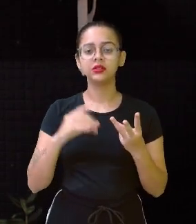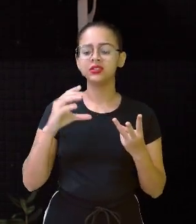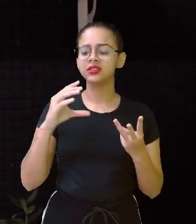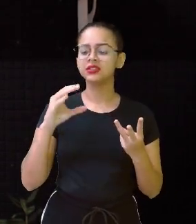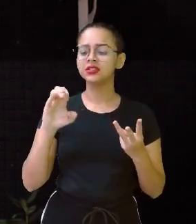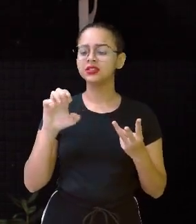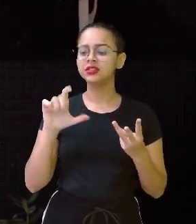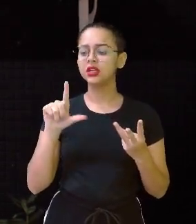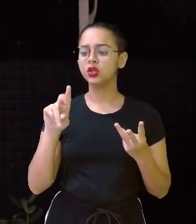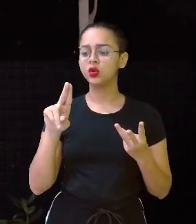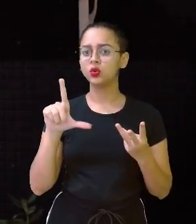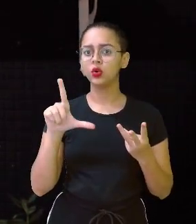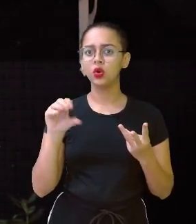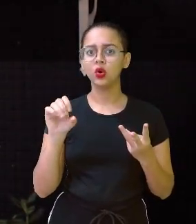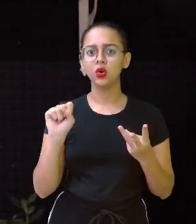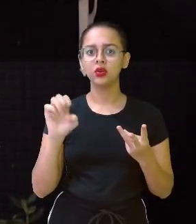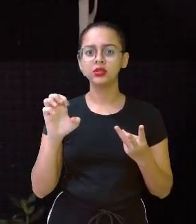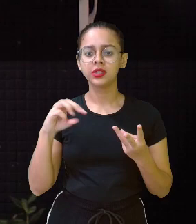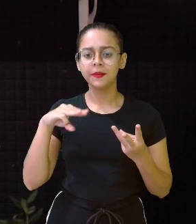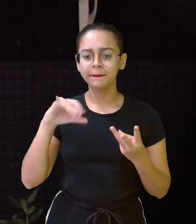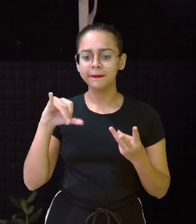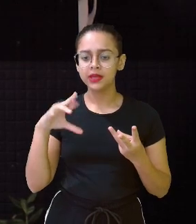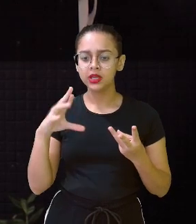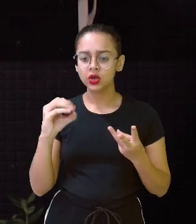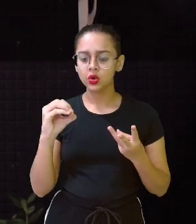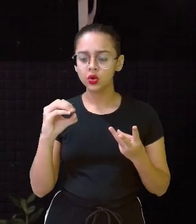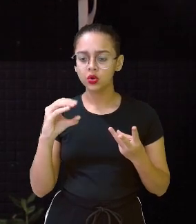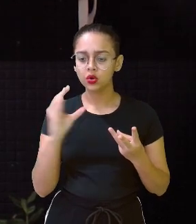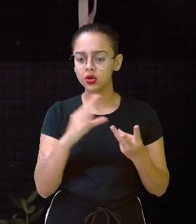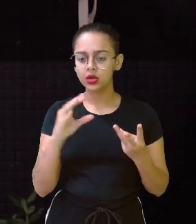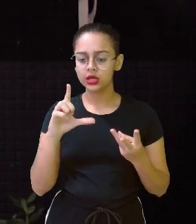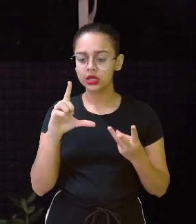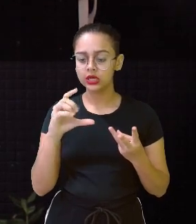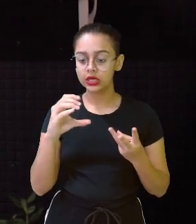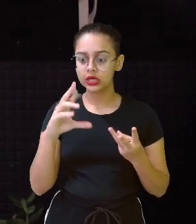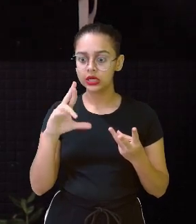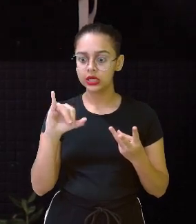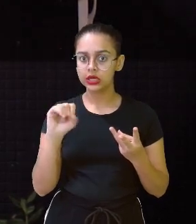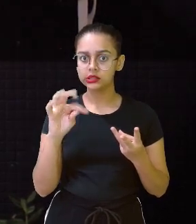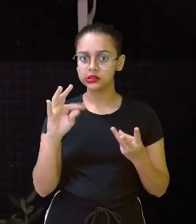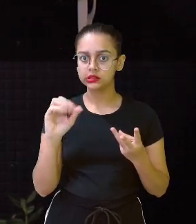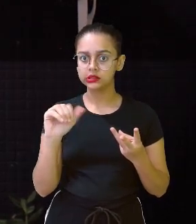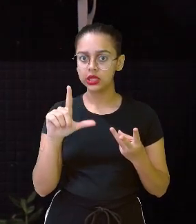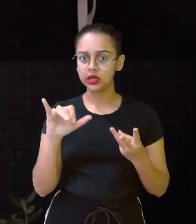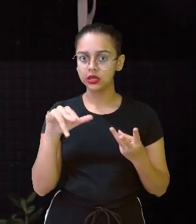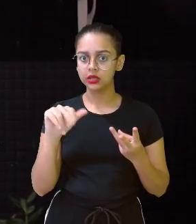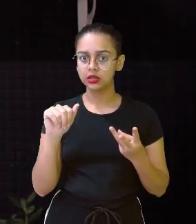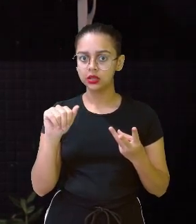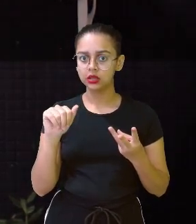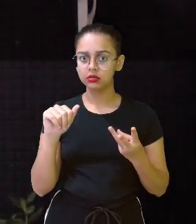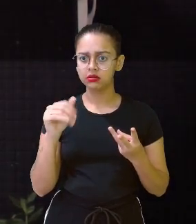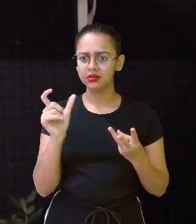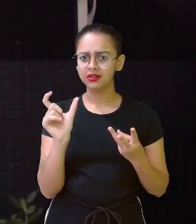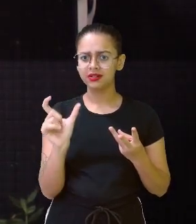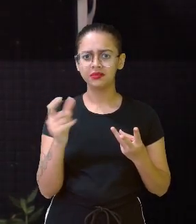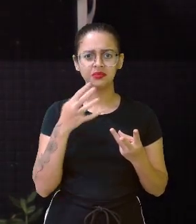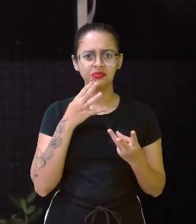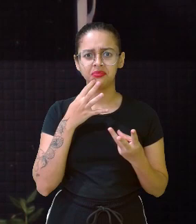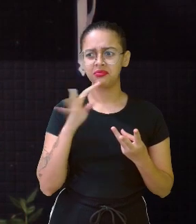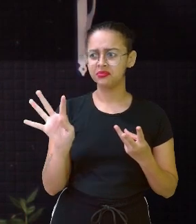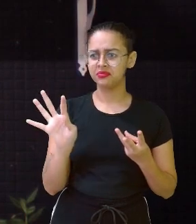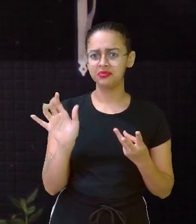Celulose microcristalina. Celulose microcristalina. Ih, rapaz, esse aqui eu não conheço,